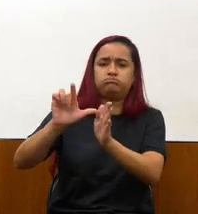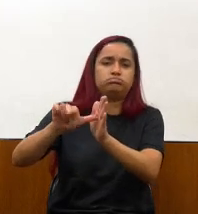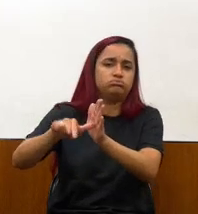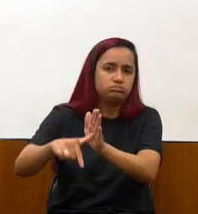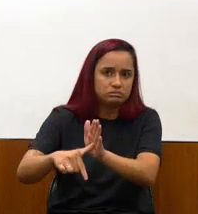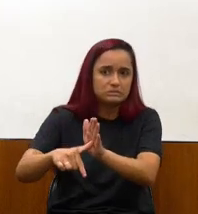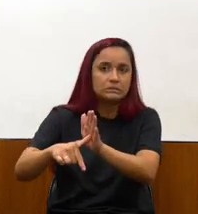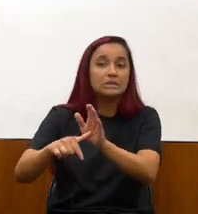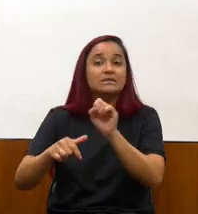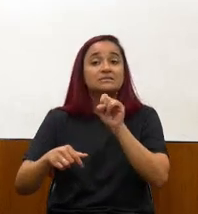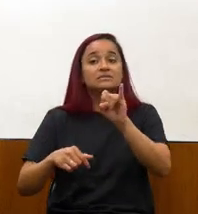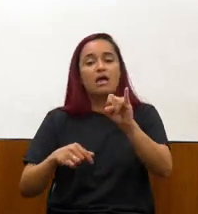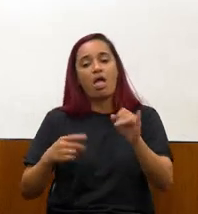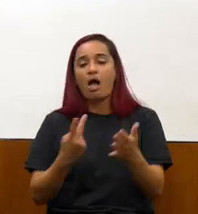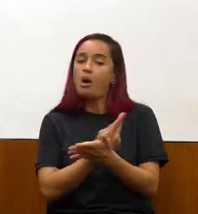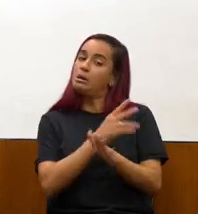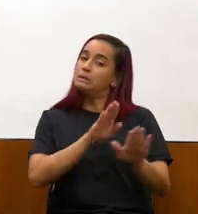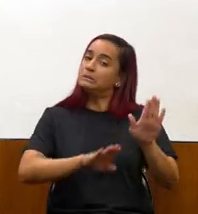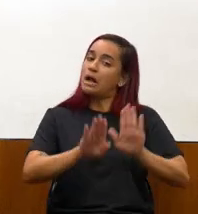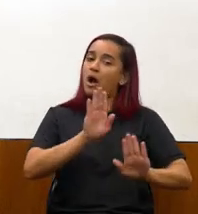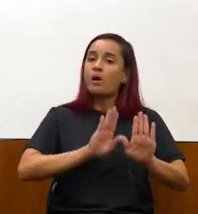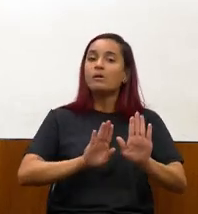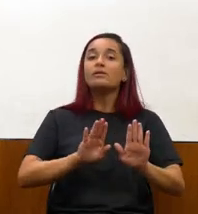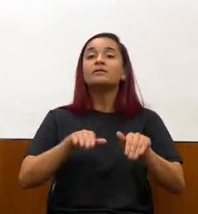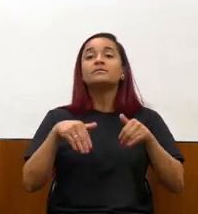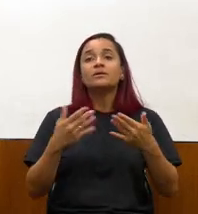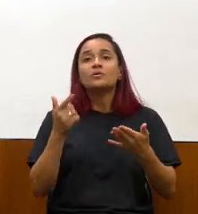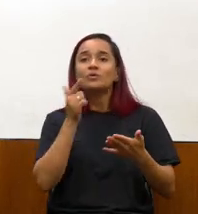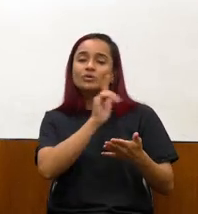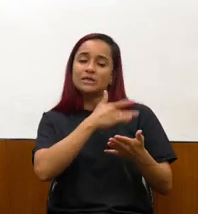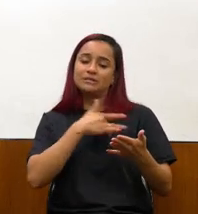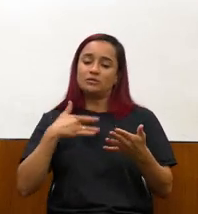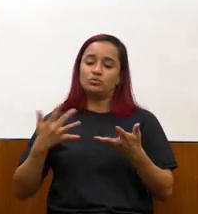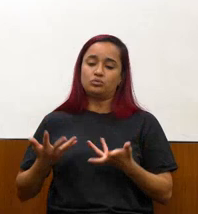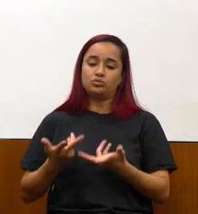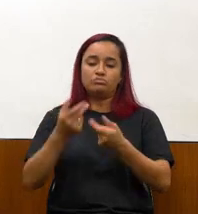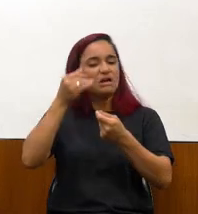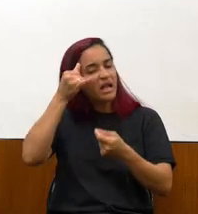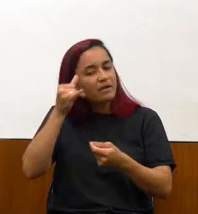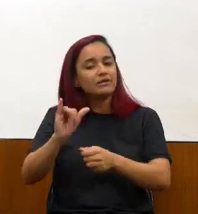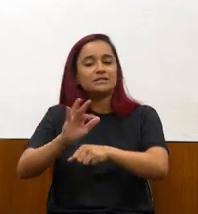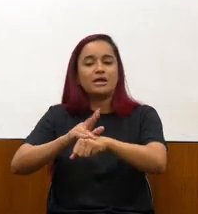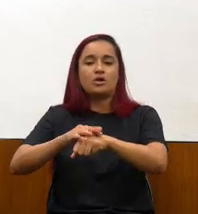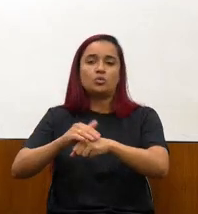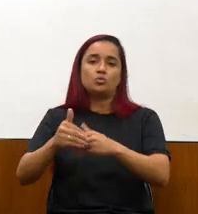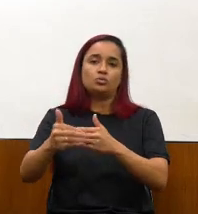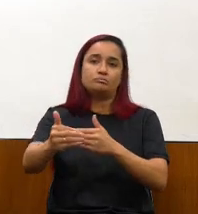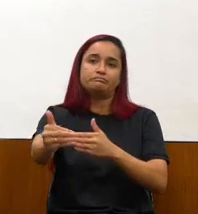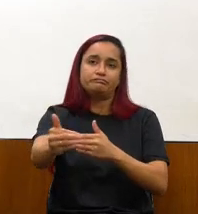predisposição de tê-lo. E mais saudável vai ser o nosso dia a dia.